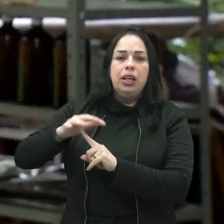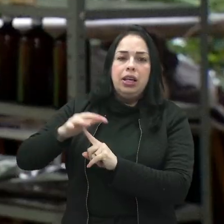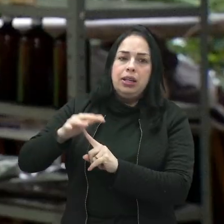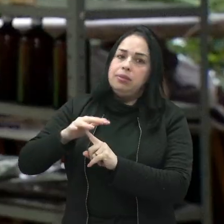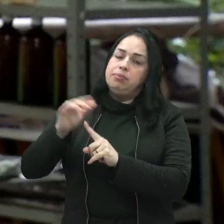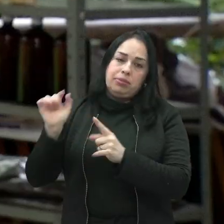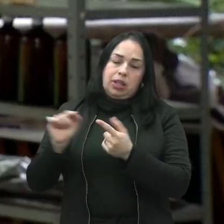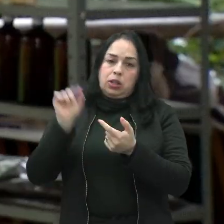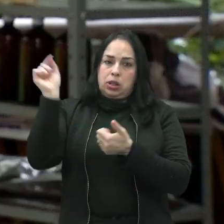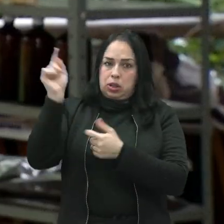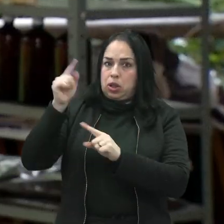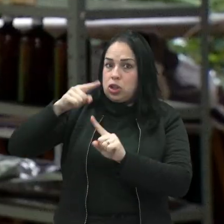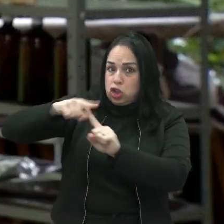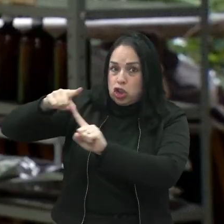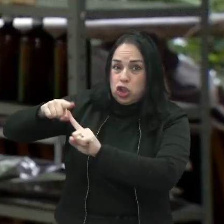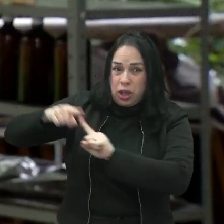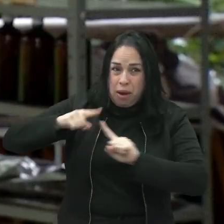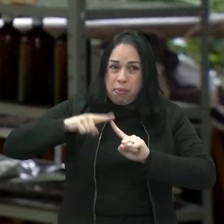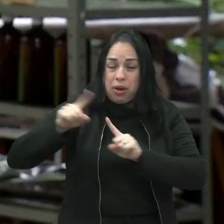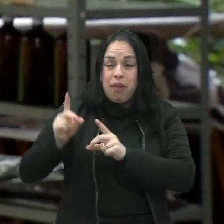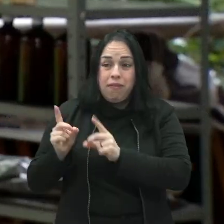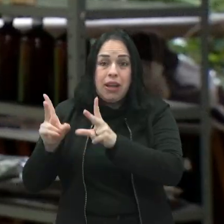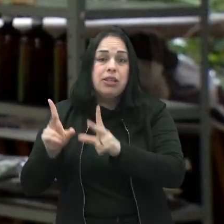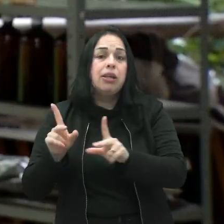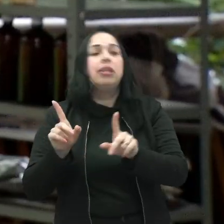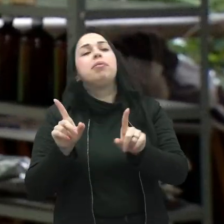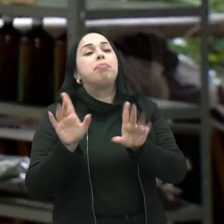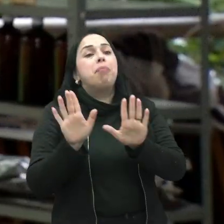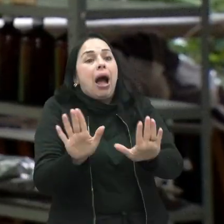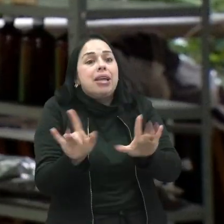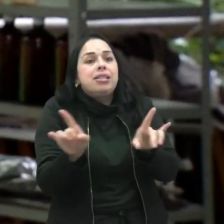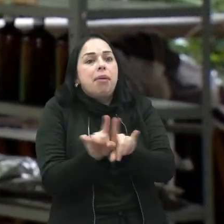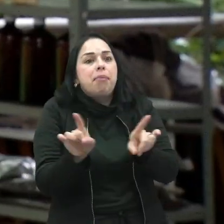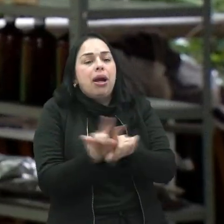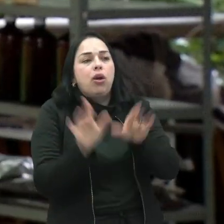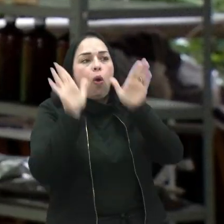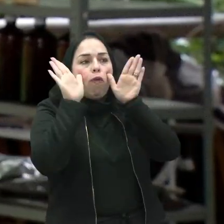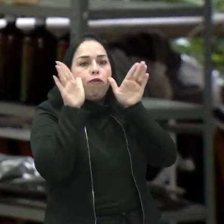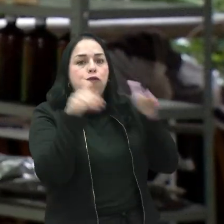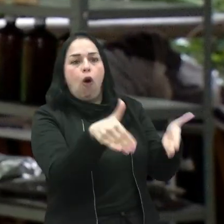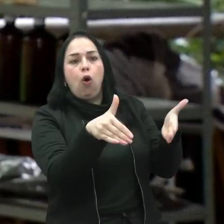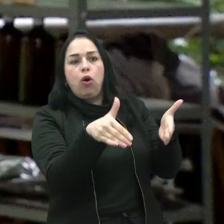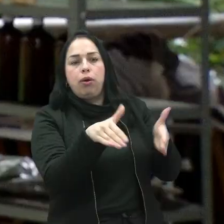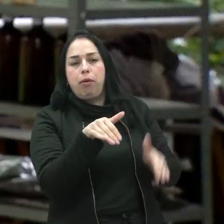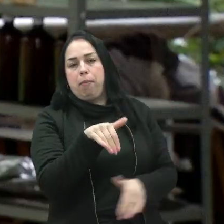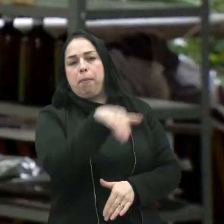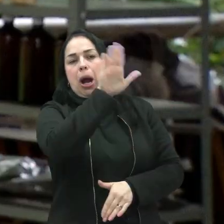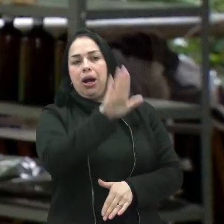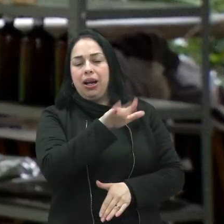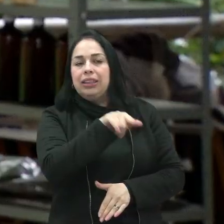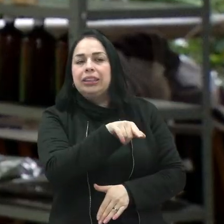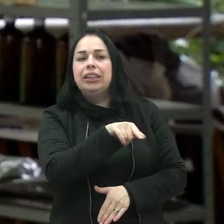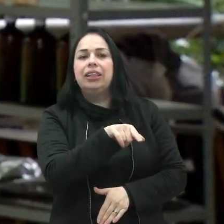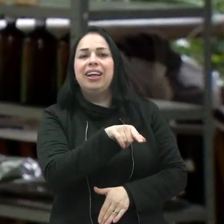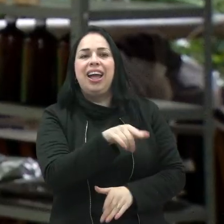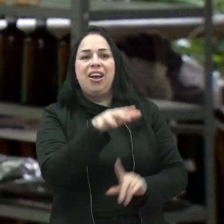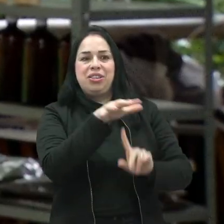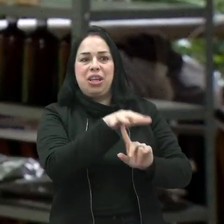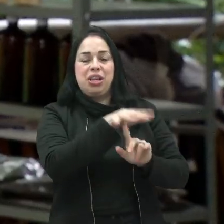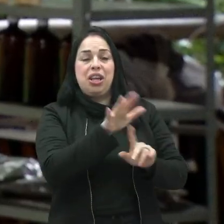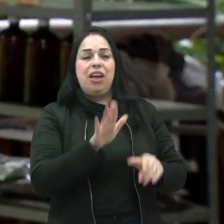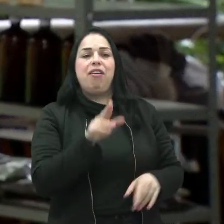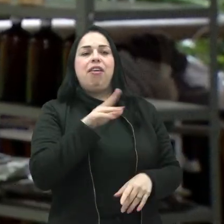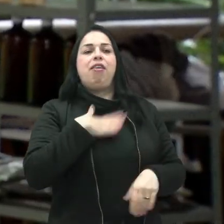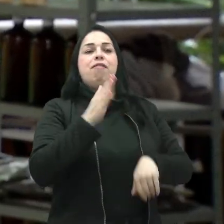champignon, shiitake, shimeji, esses cogumelos mais comerciais. Mas o nosso forte